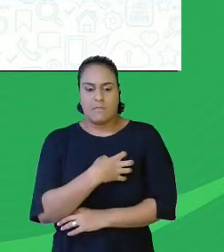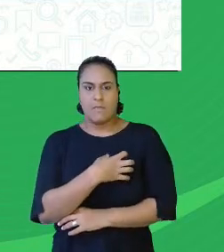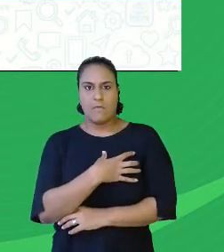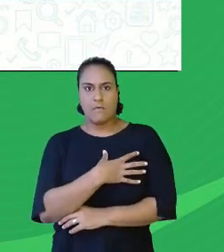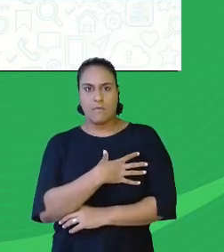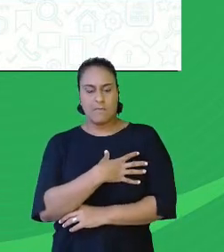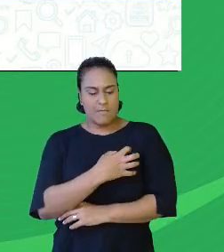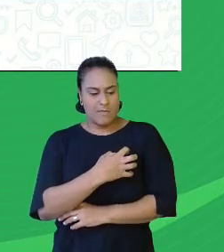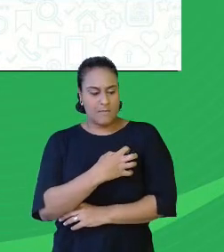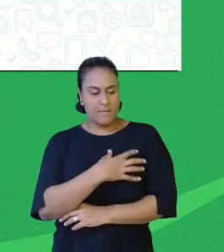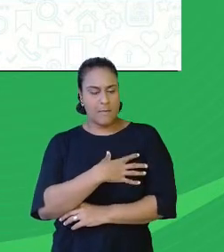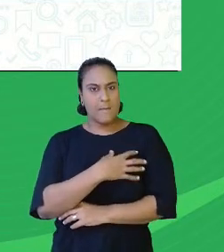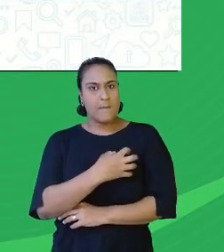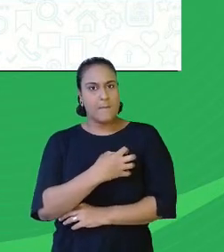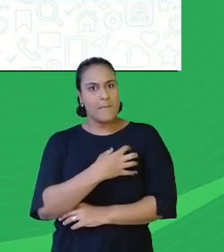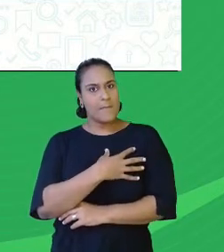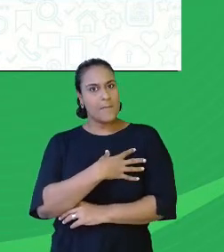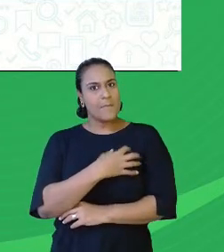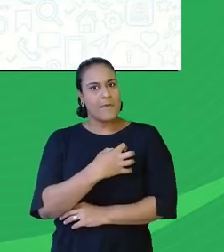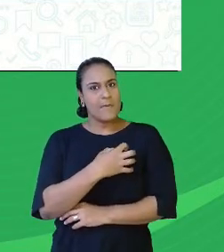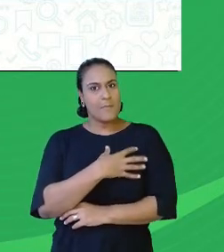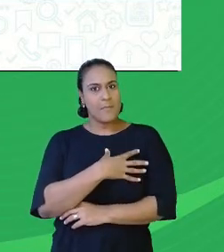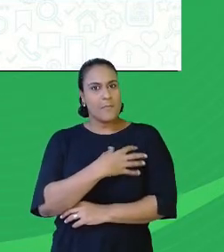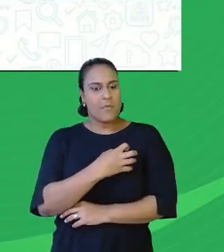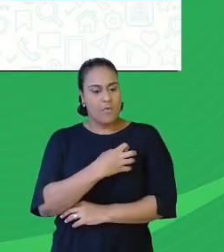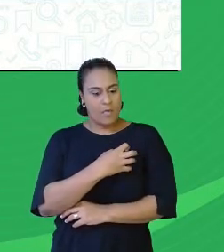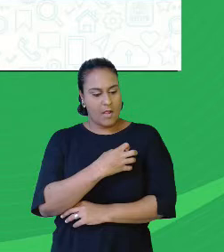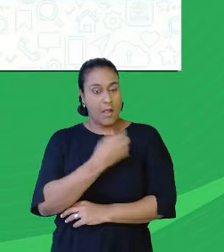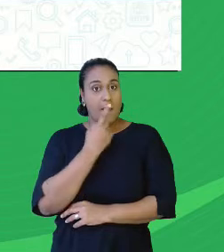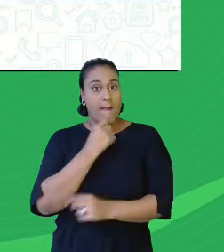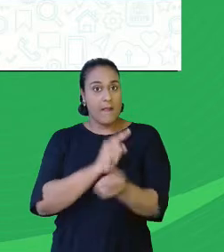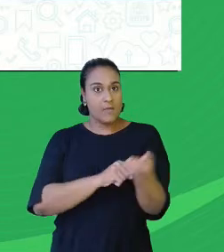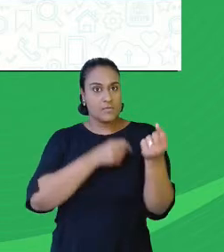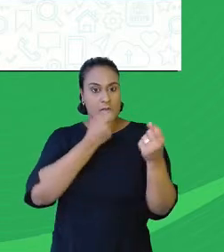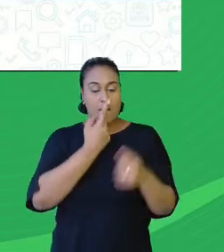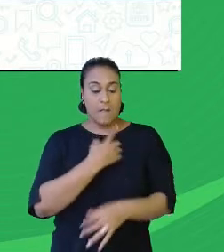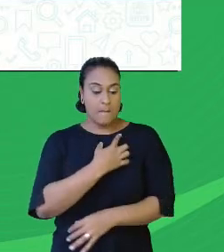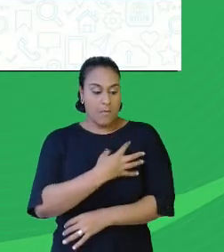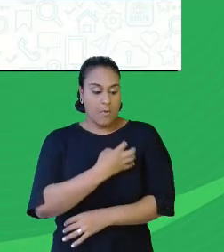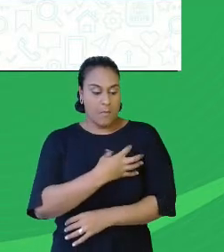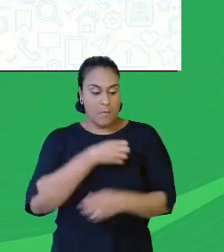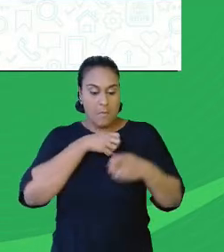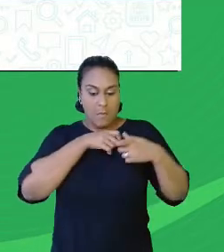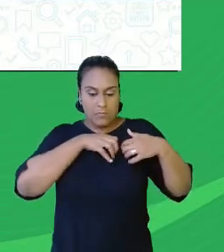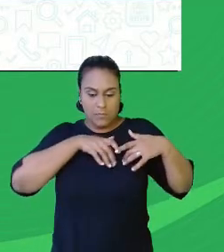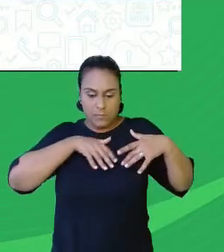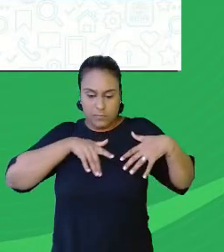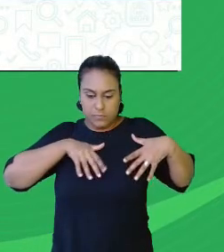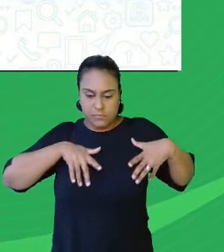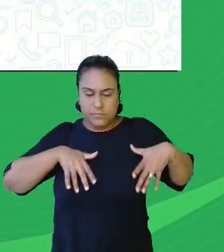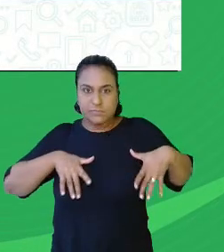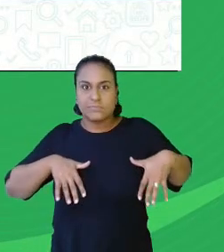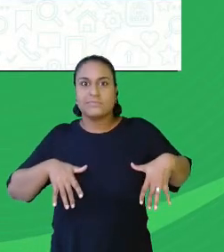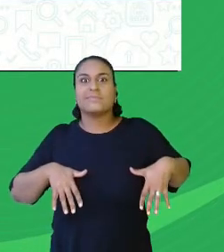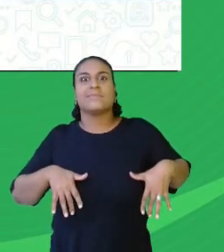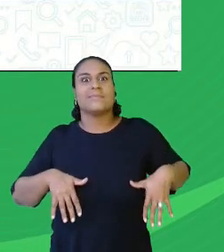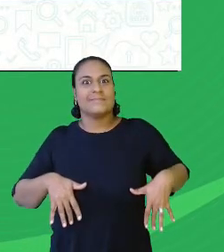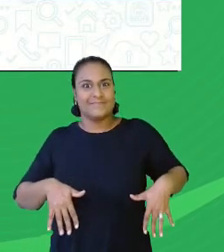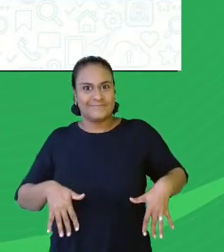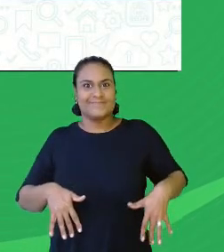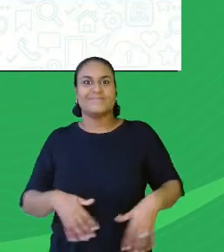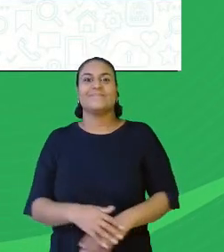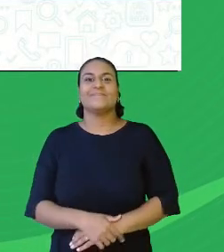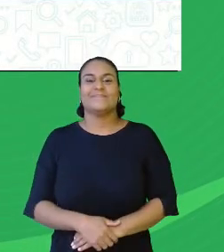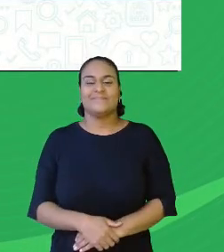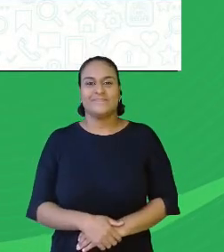movimento. Esses são os movimentos responsáveis pela circulação do sangue no nosso sistema circulatório, no nosso sistema cardiovascular.